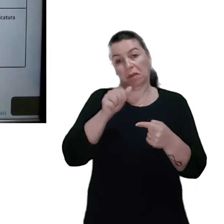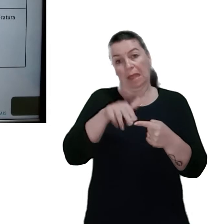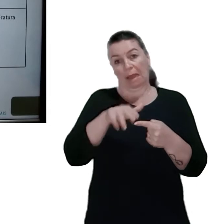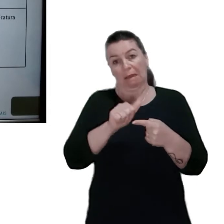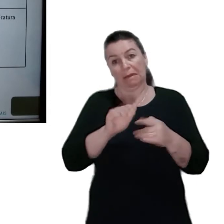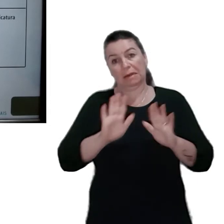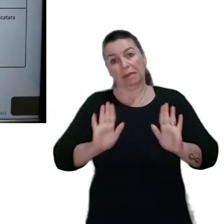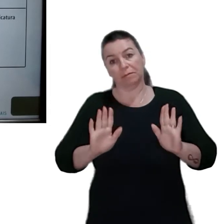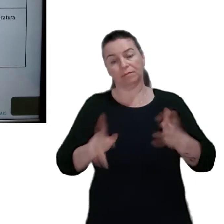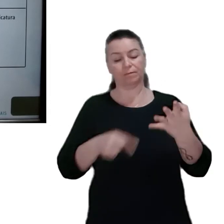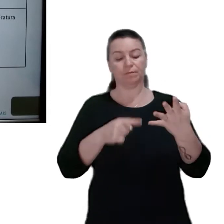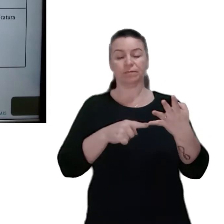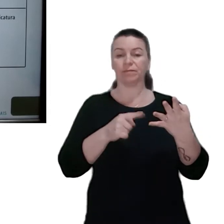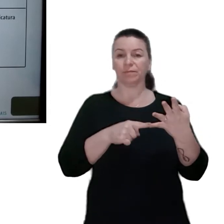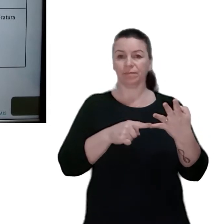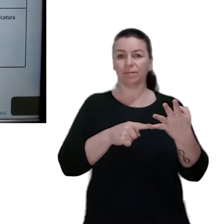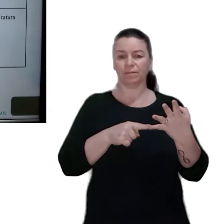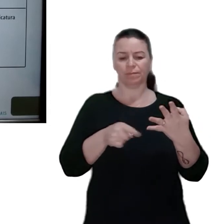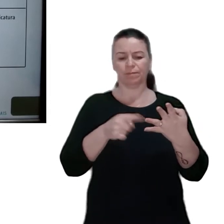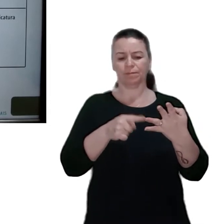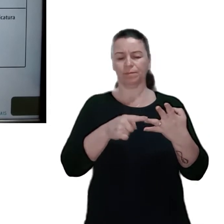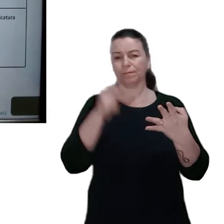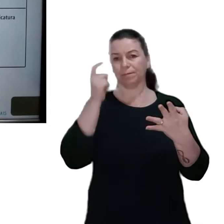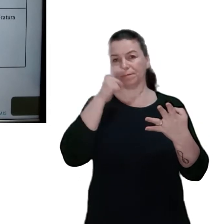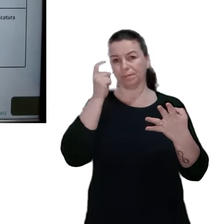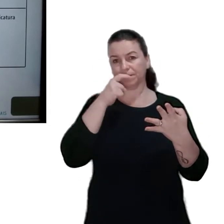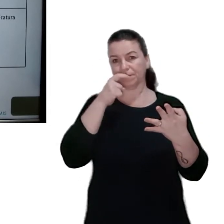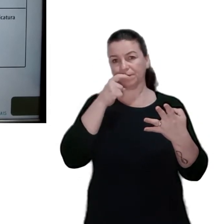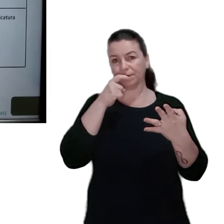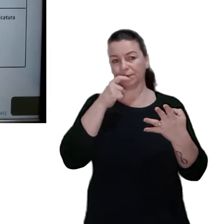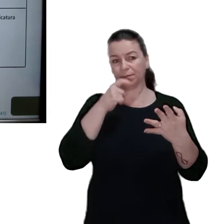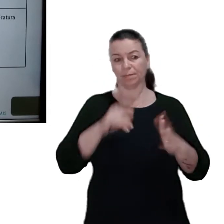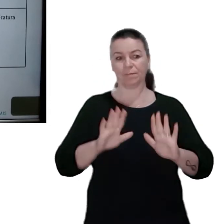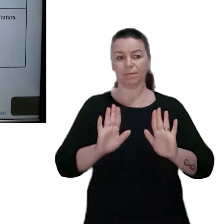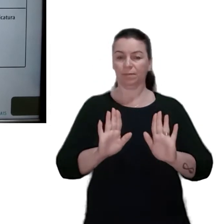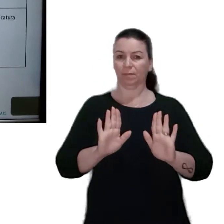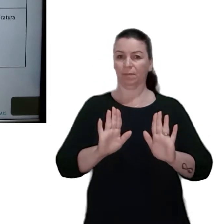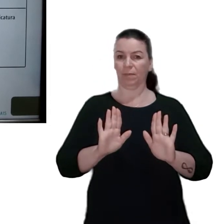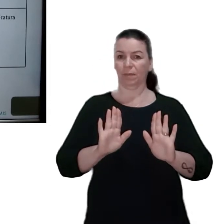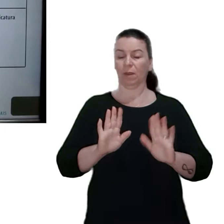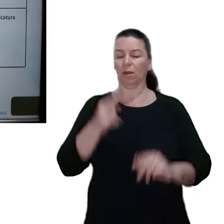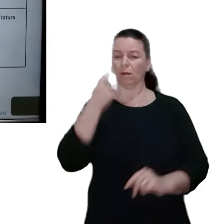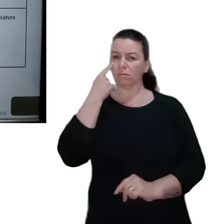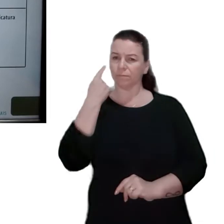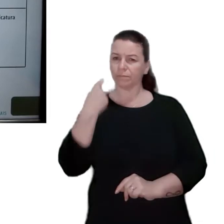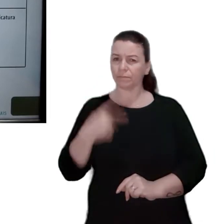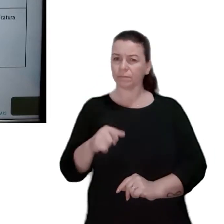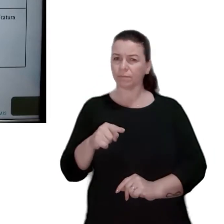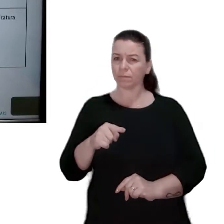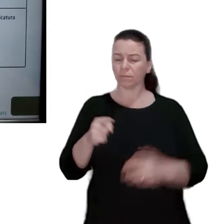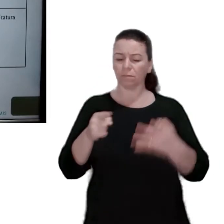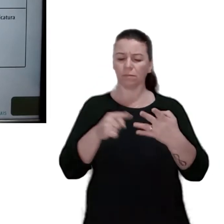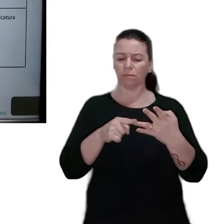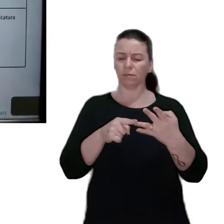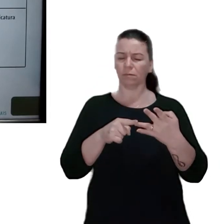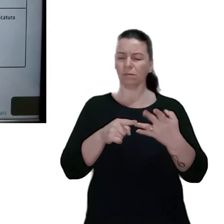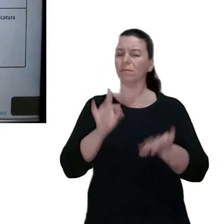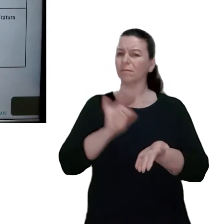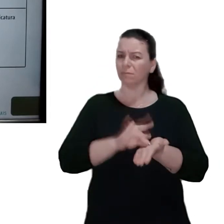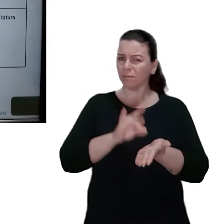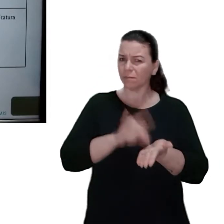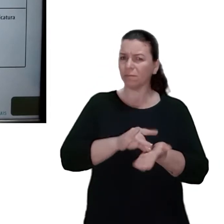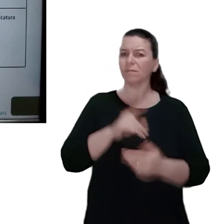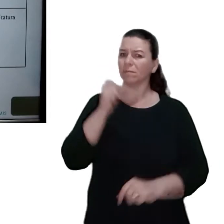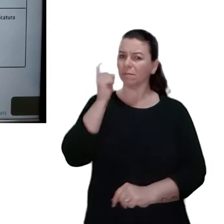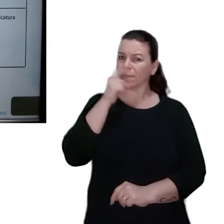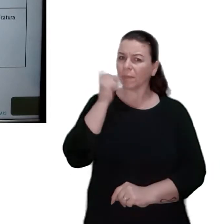E finalmente a declaração de Daniela, o Carlos está mentindo. A gente olha para a declaração de Carlos e de fato ele está